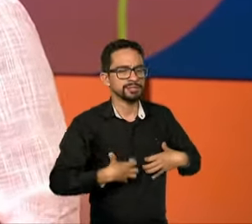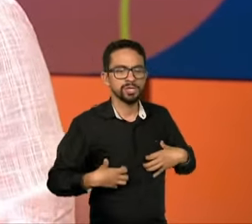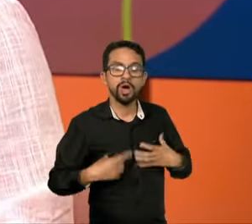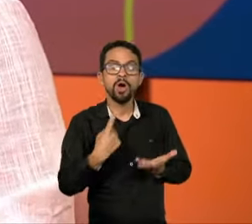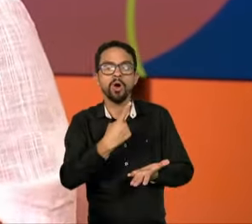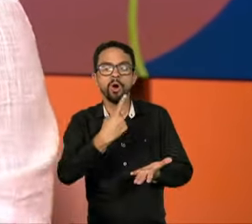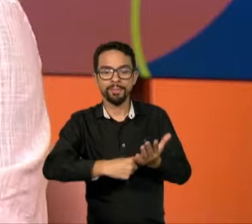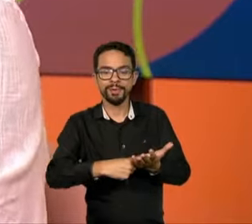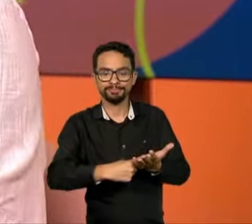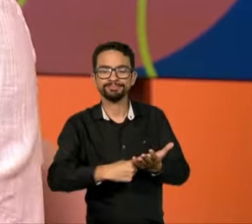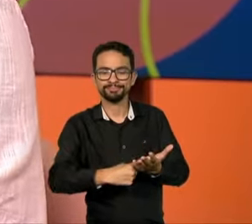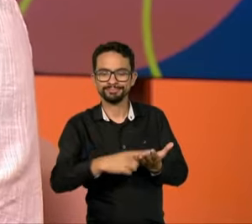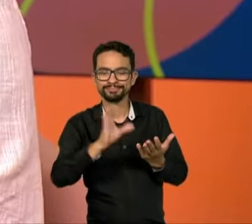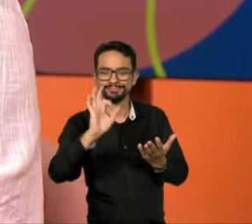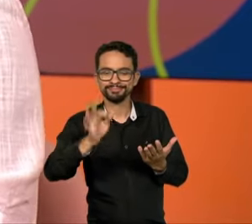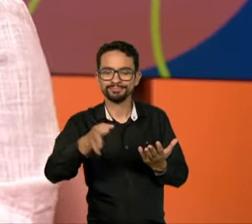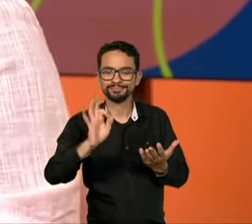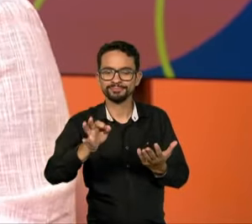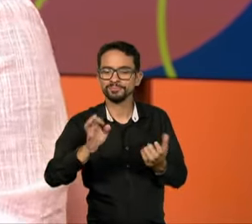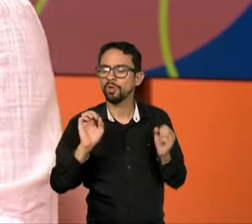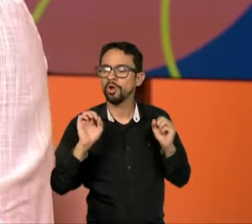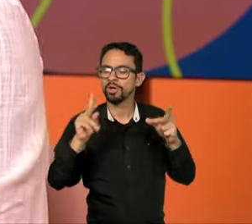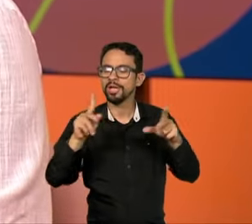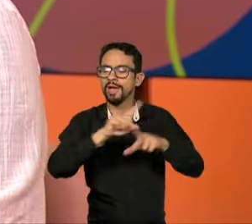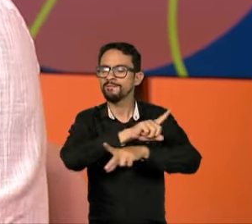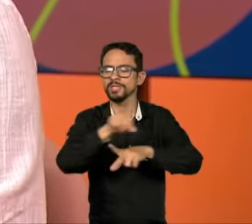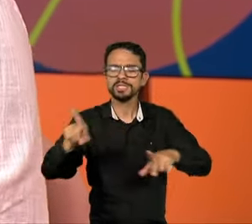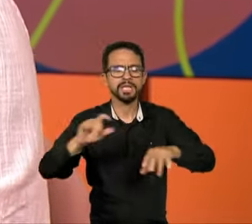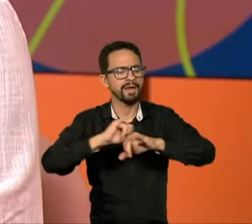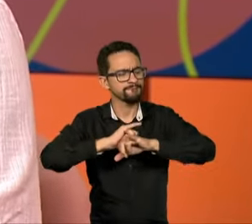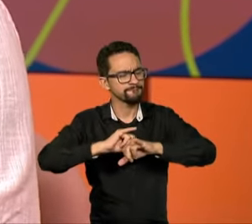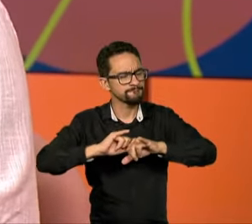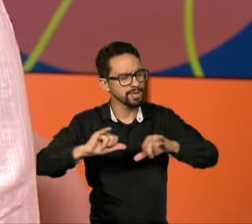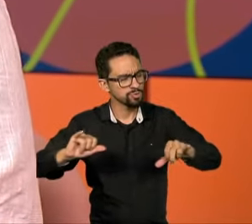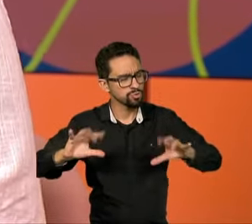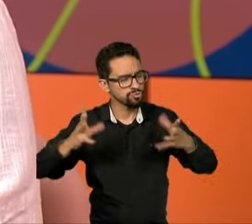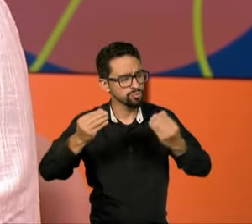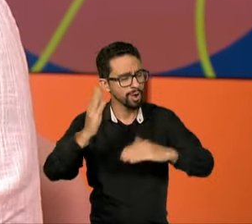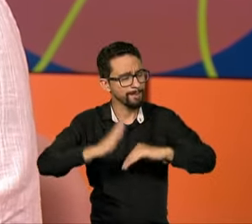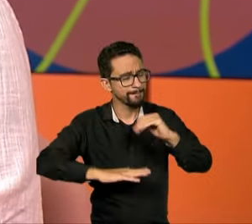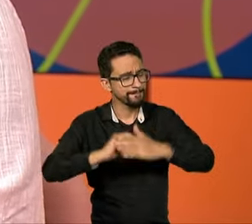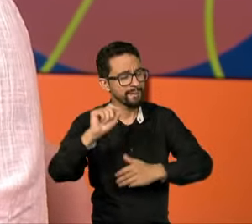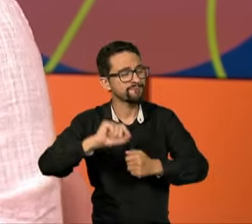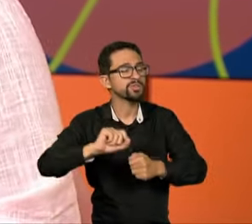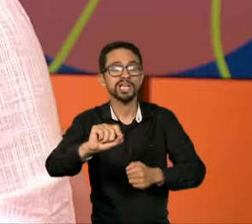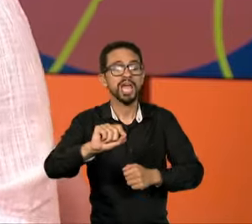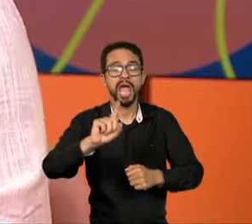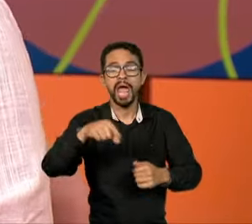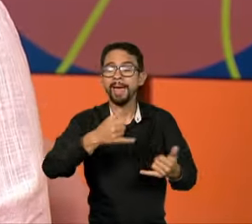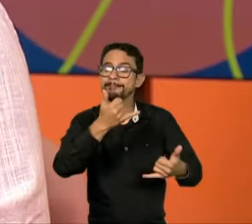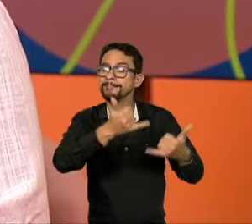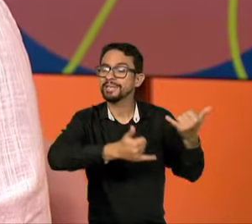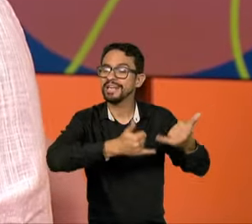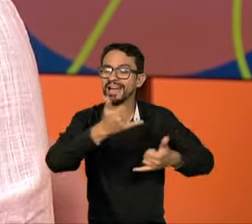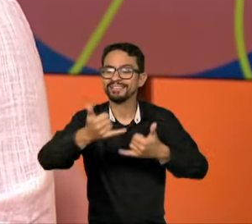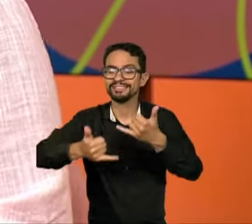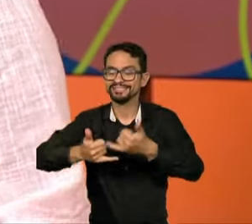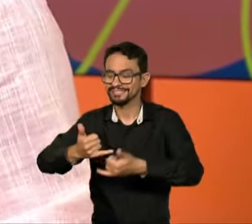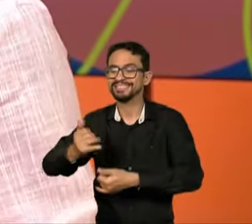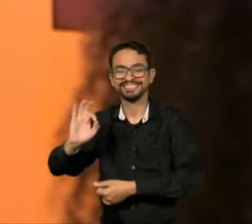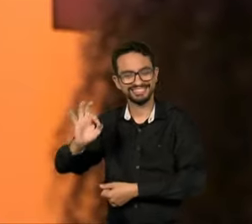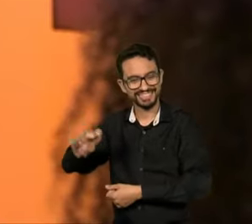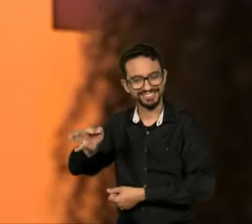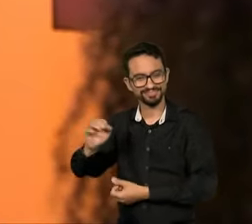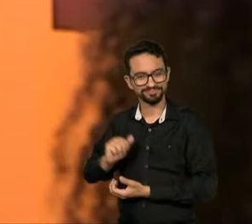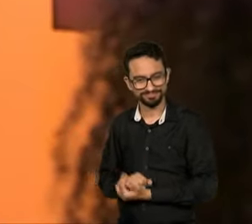ideia do jogo. Então, para mim, isso, eu estou contando essa história para dizer que tudo que eu faço é jogar, que é brincar. É. É